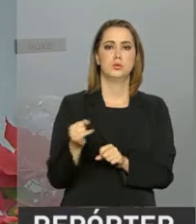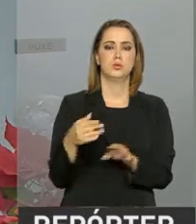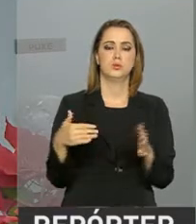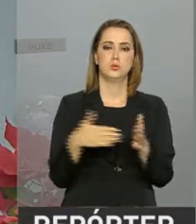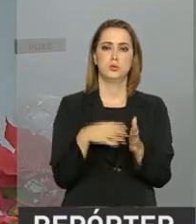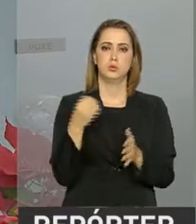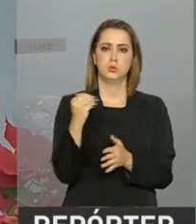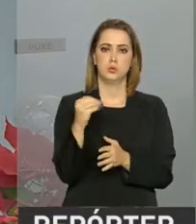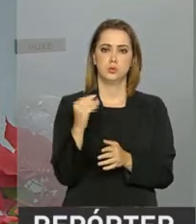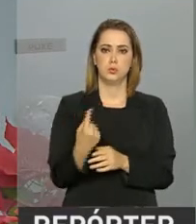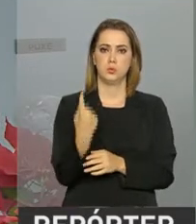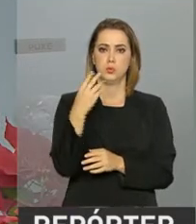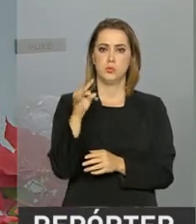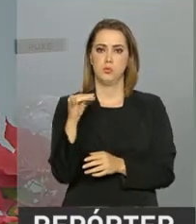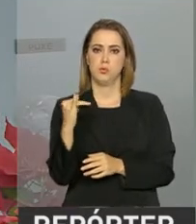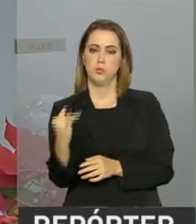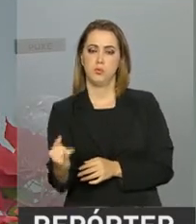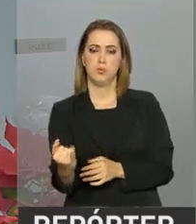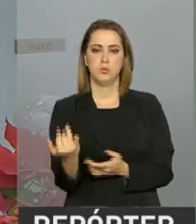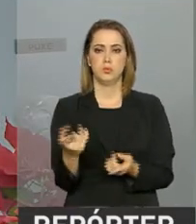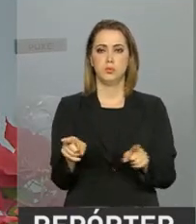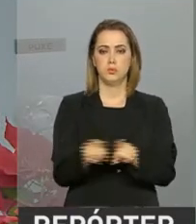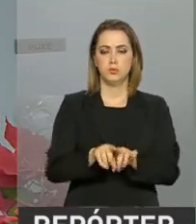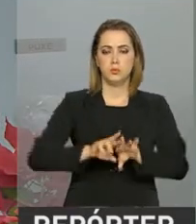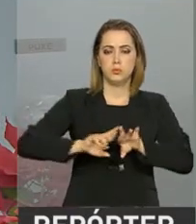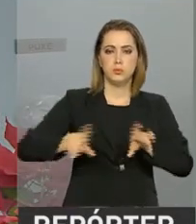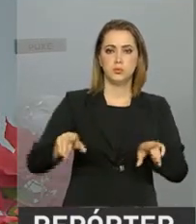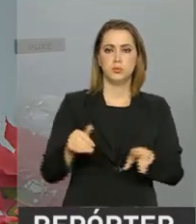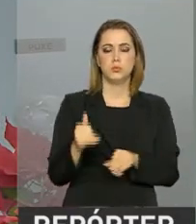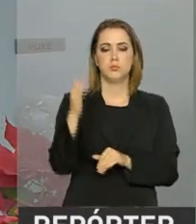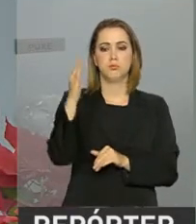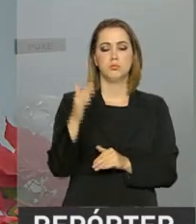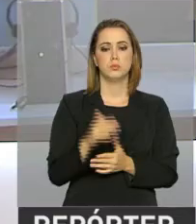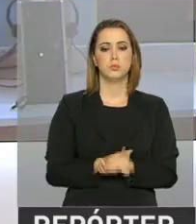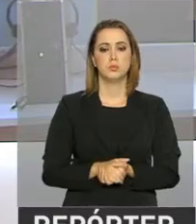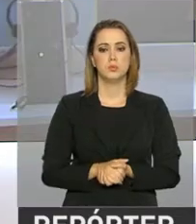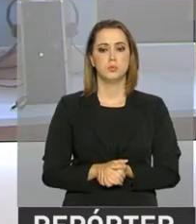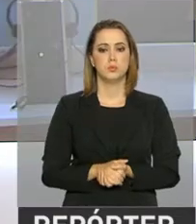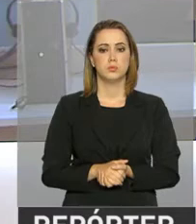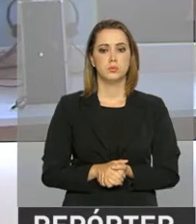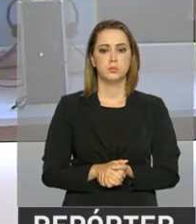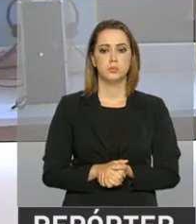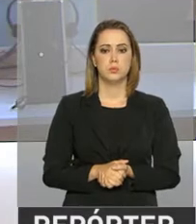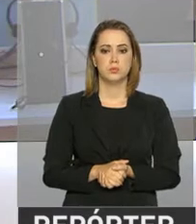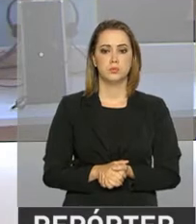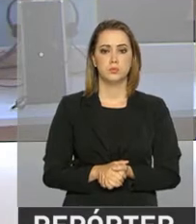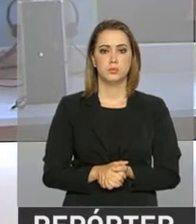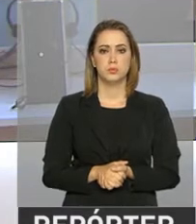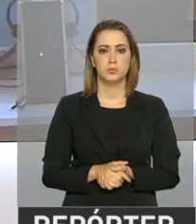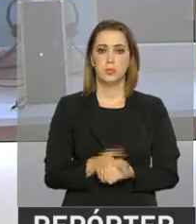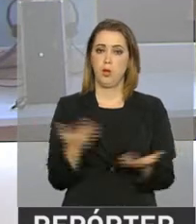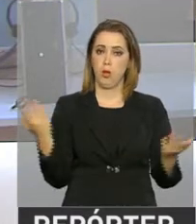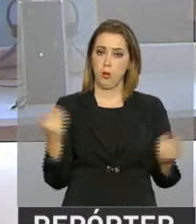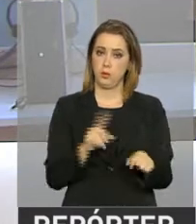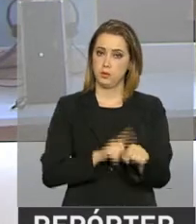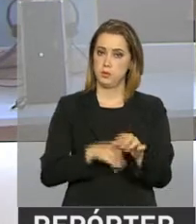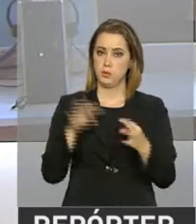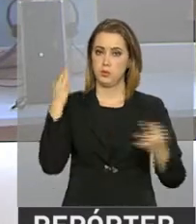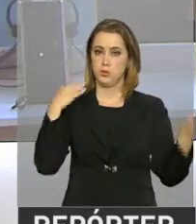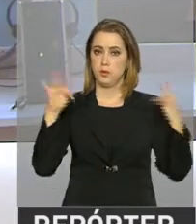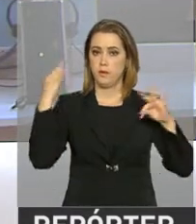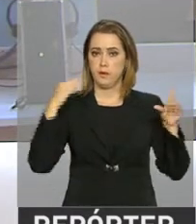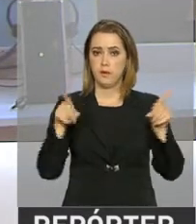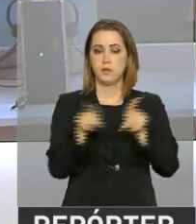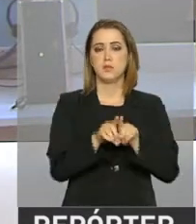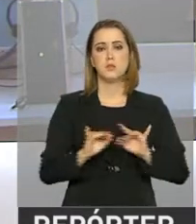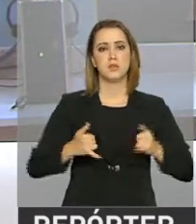somou 1 trilhão 163 bilhões de reais nesta época de férias e festas de